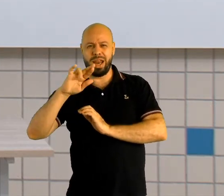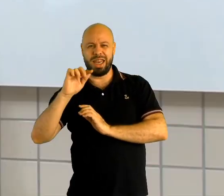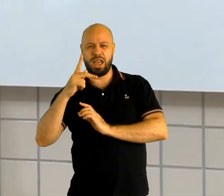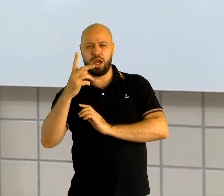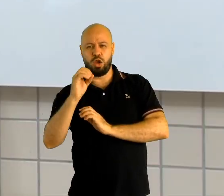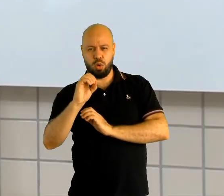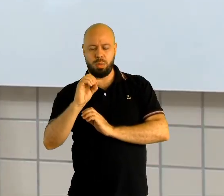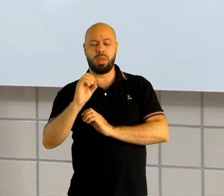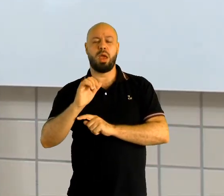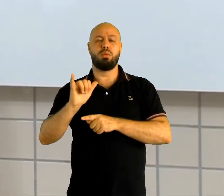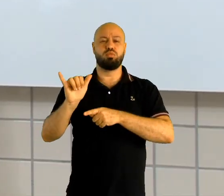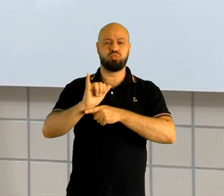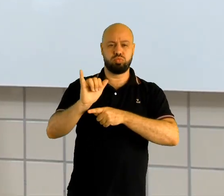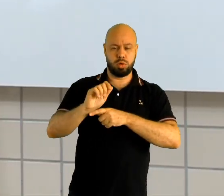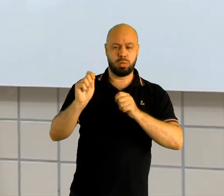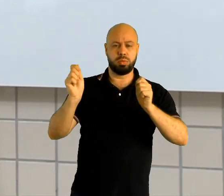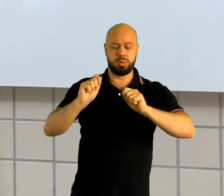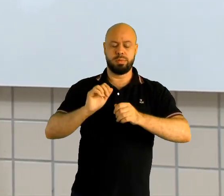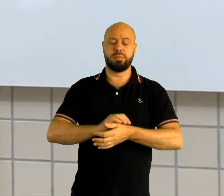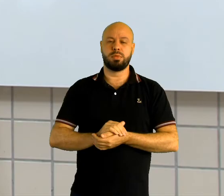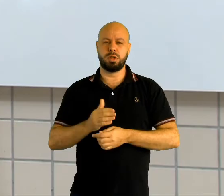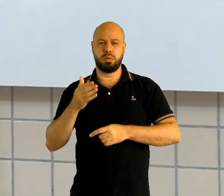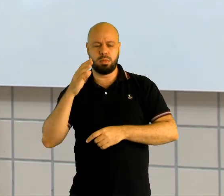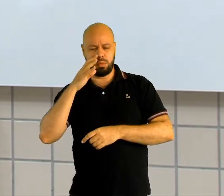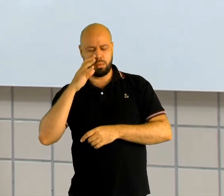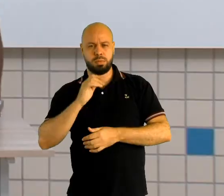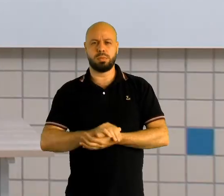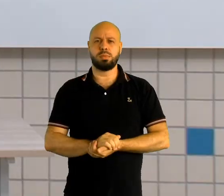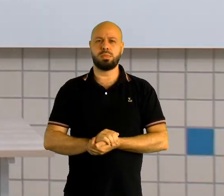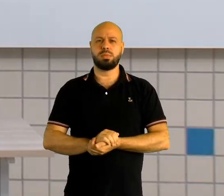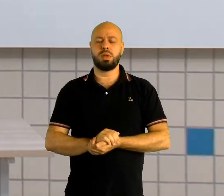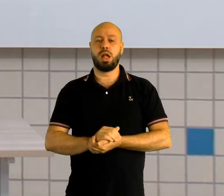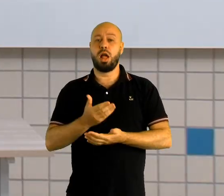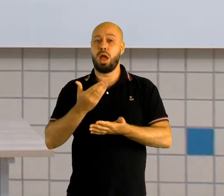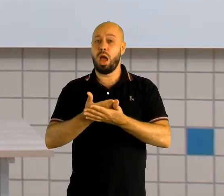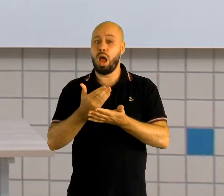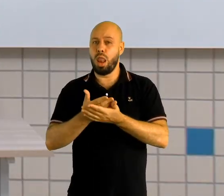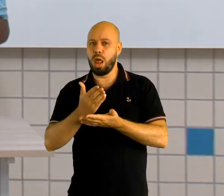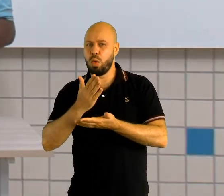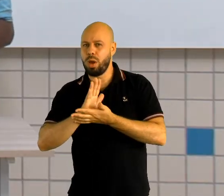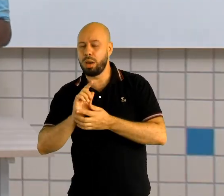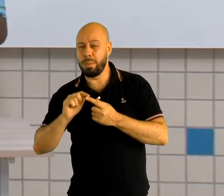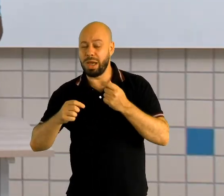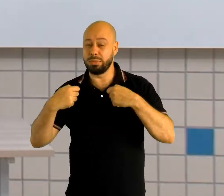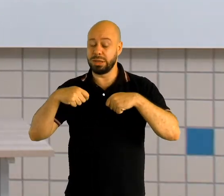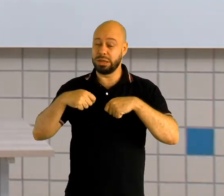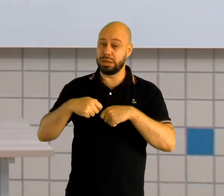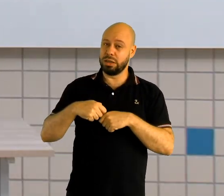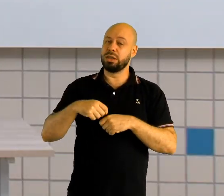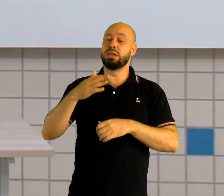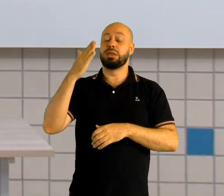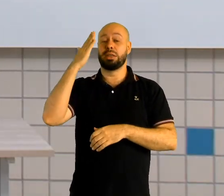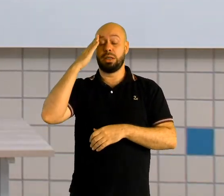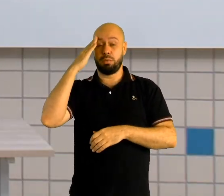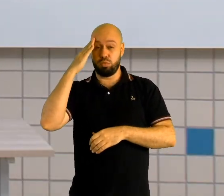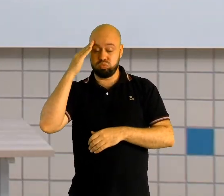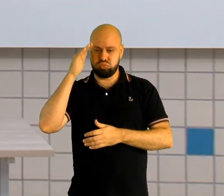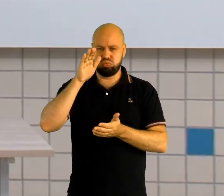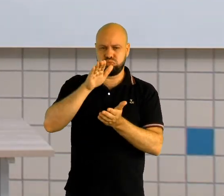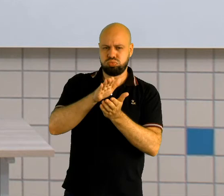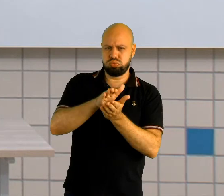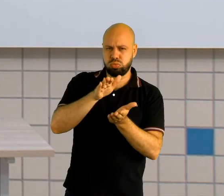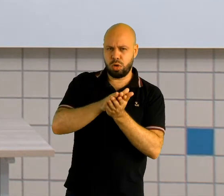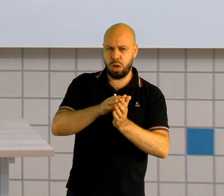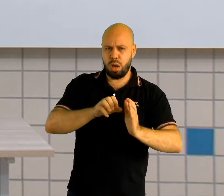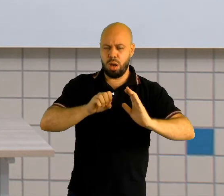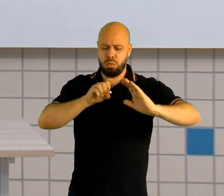YouTube. Para nós terminarmos a aula de hoje, não esqueçam de acessar o site Palmas Roman